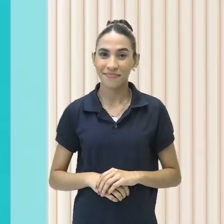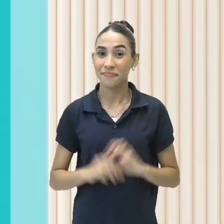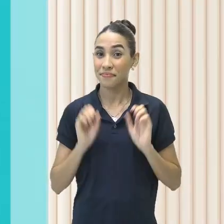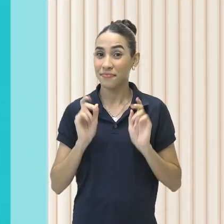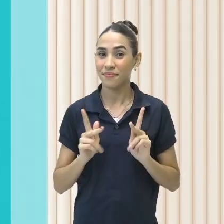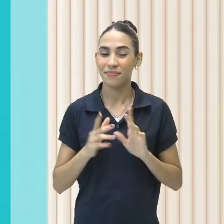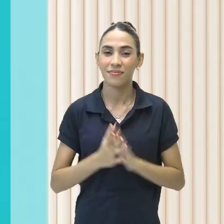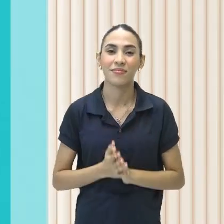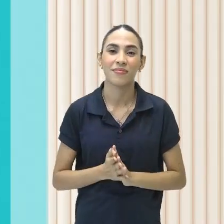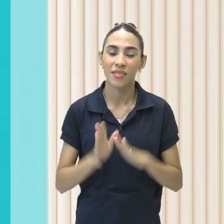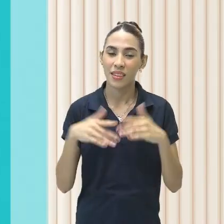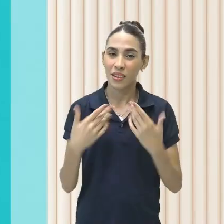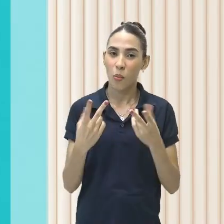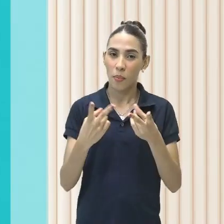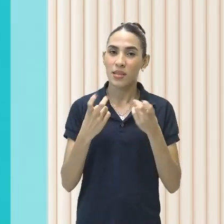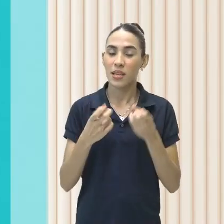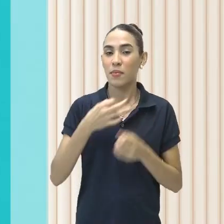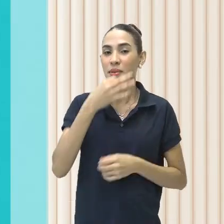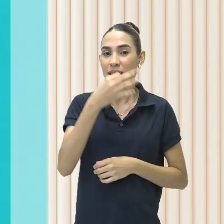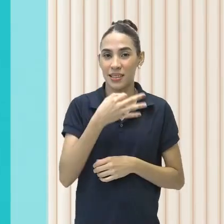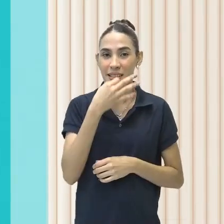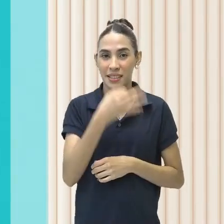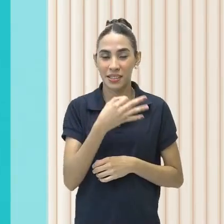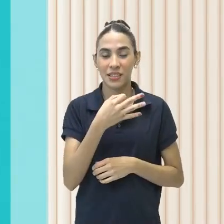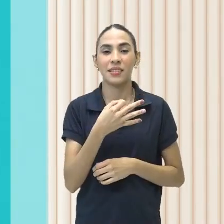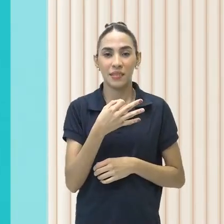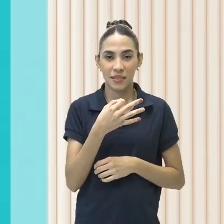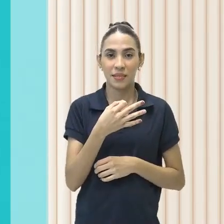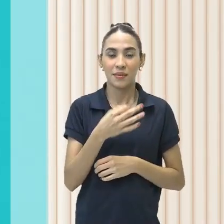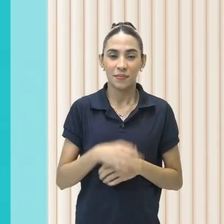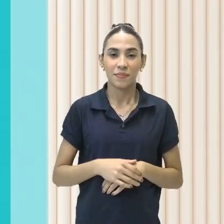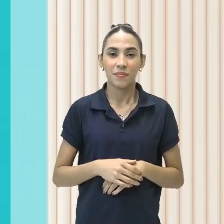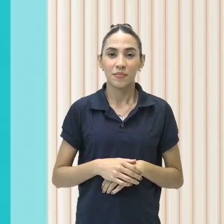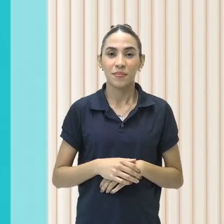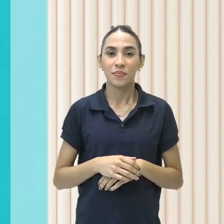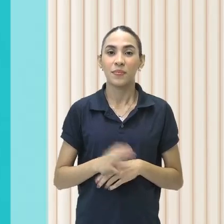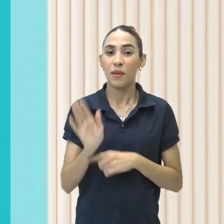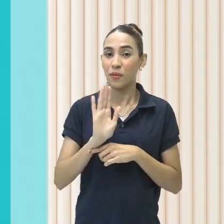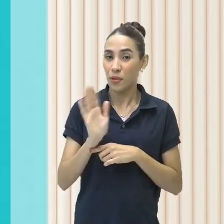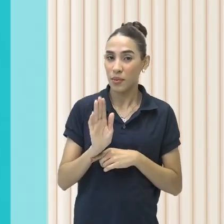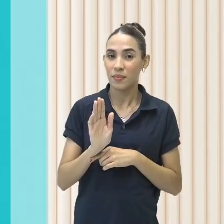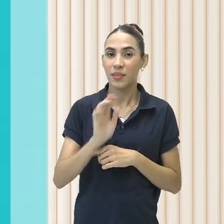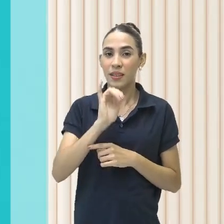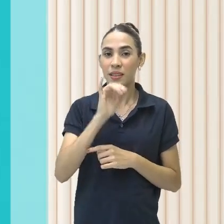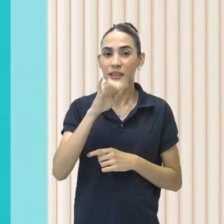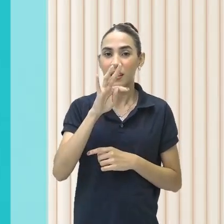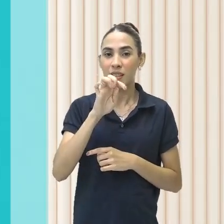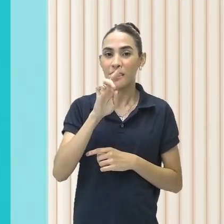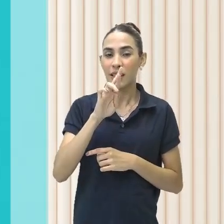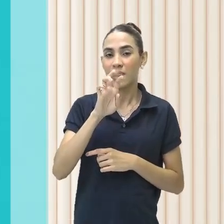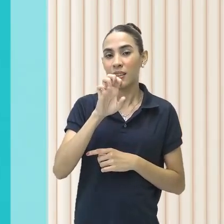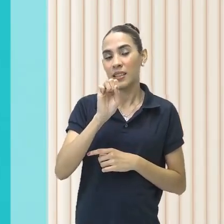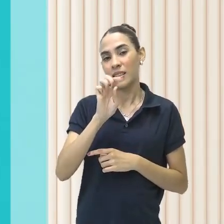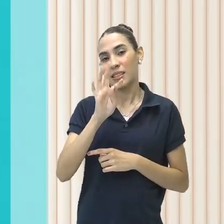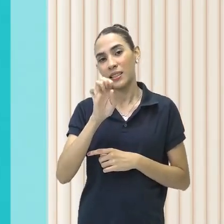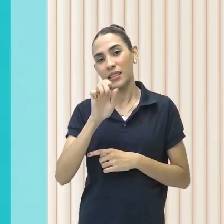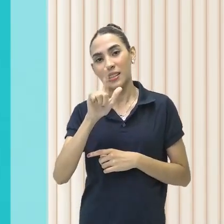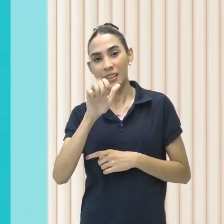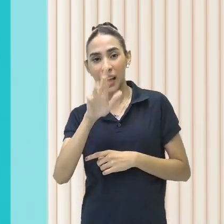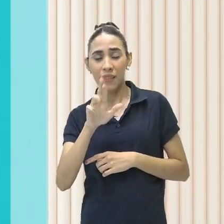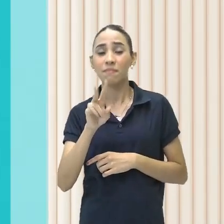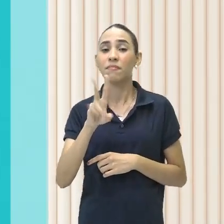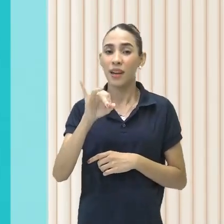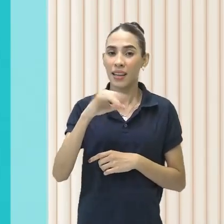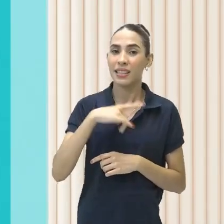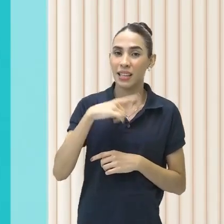Muito bem, então vejam aí a crítica que faz do Interestelar. Então ele comenta um pouco, ele faz outros comentários também